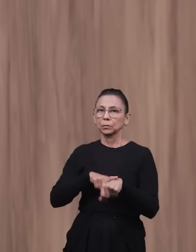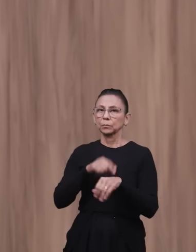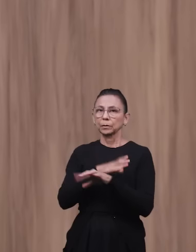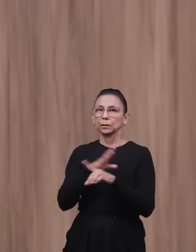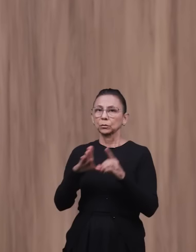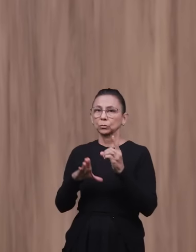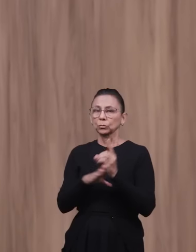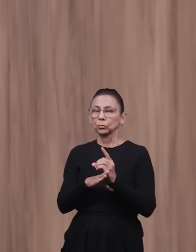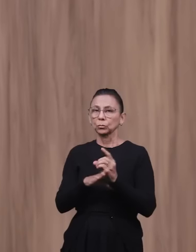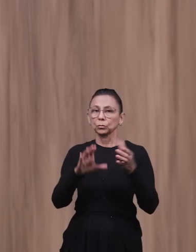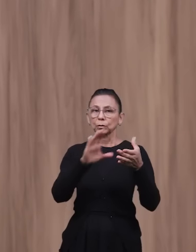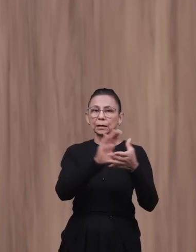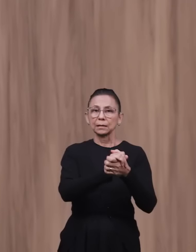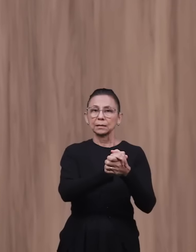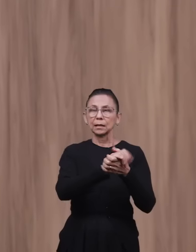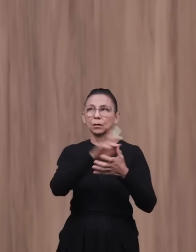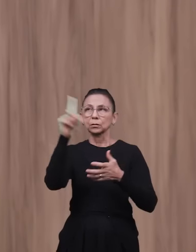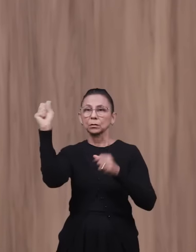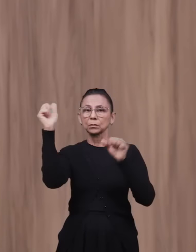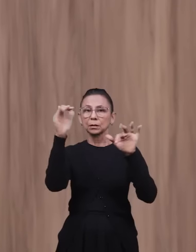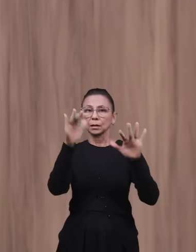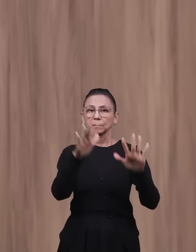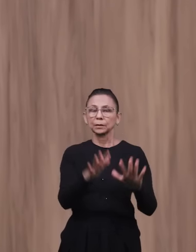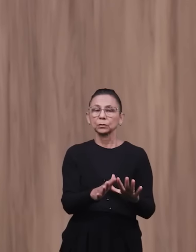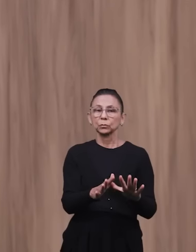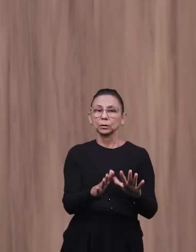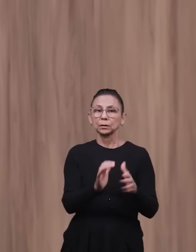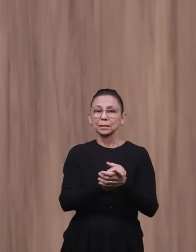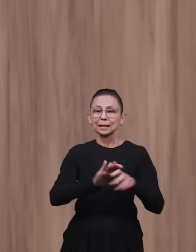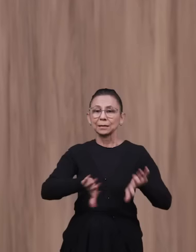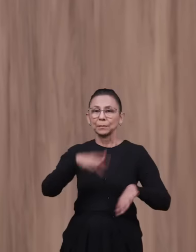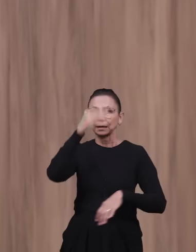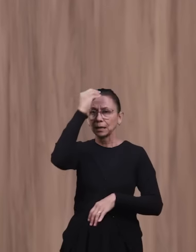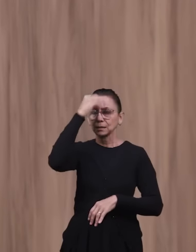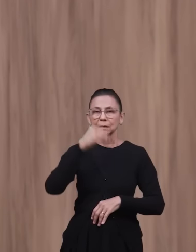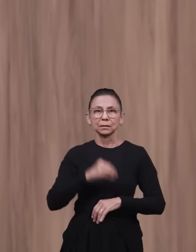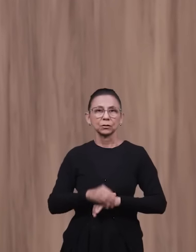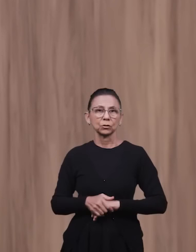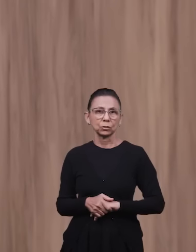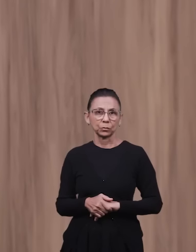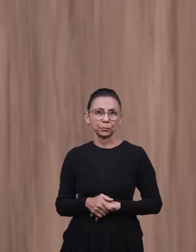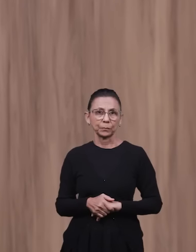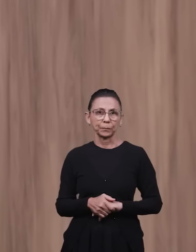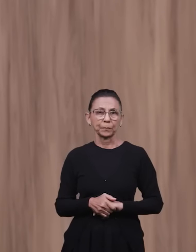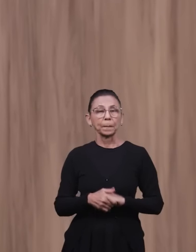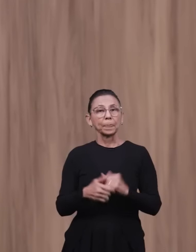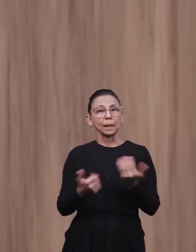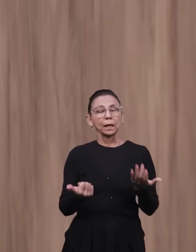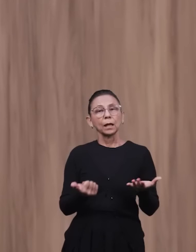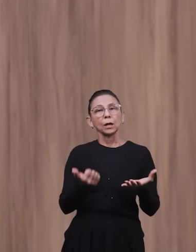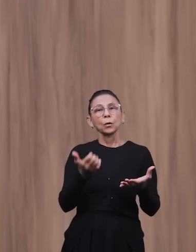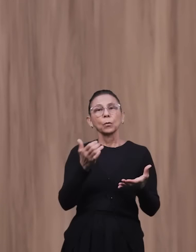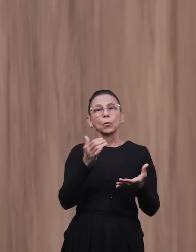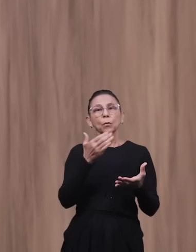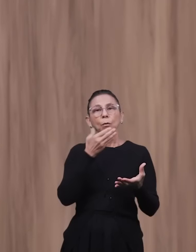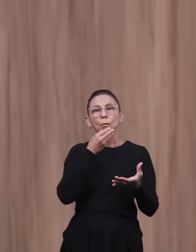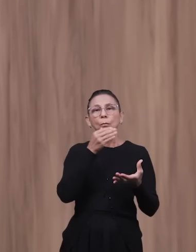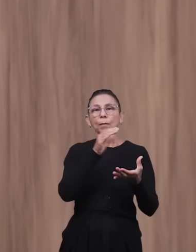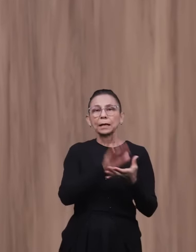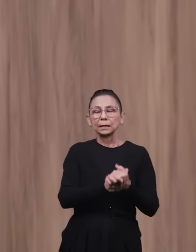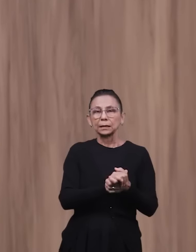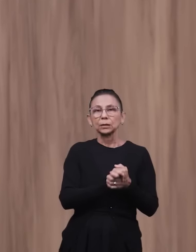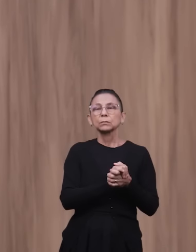do casal e removendo a decisão de separação. O esposo, assim que receber alta hospitalar, vai visitar